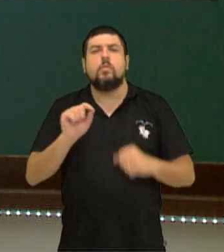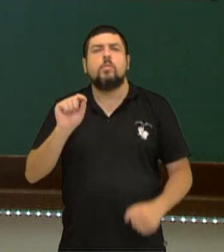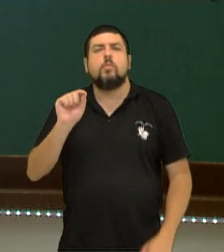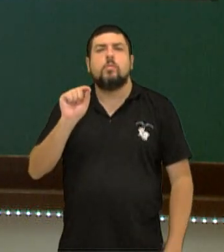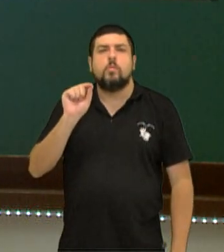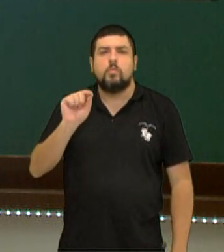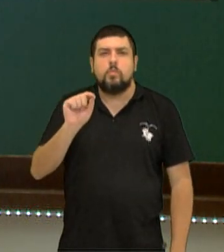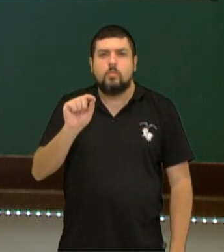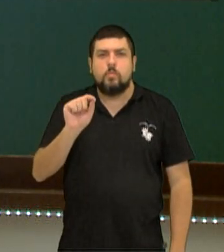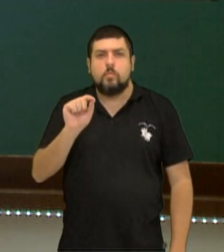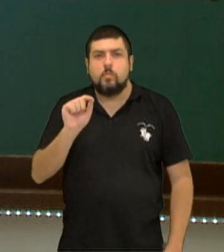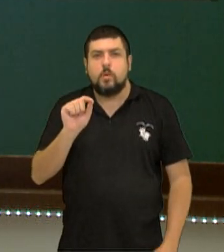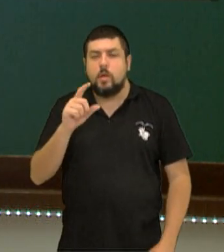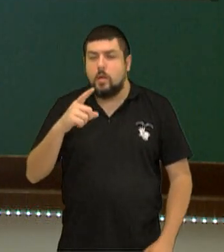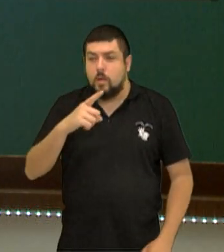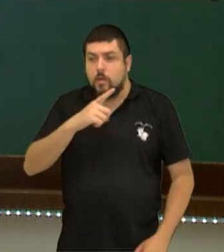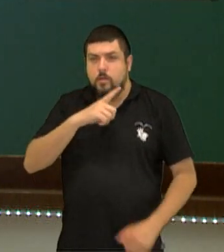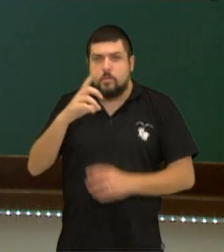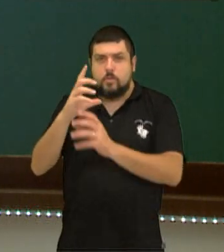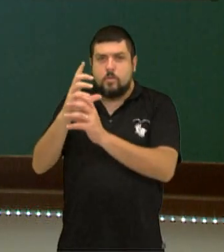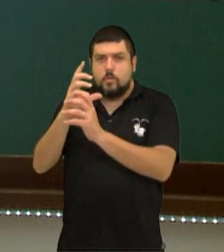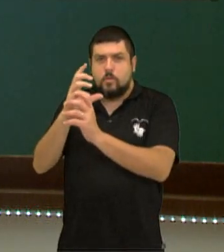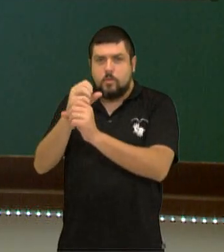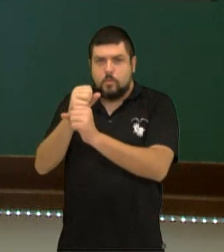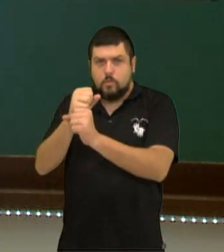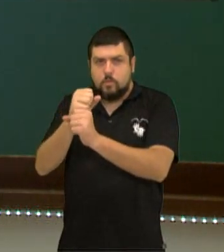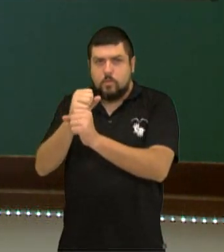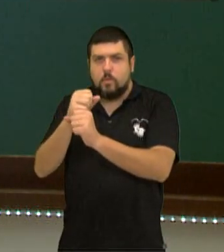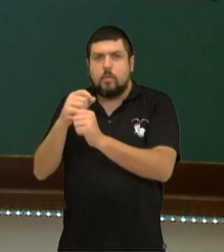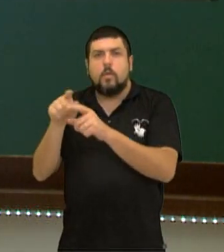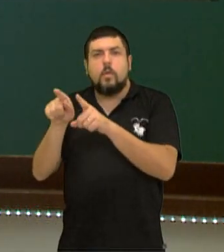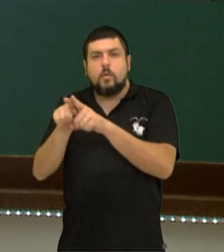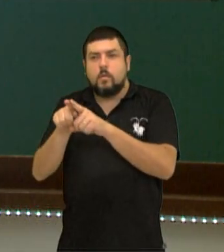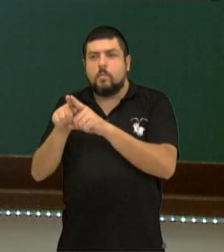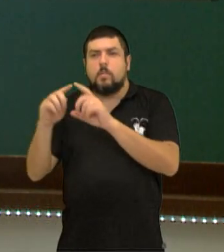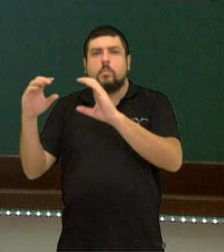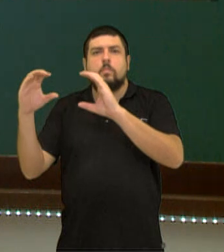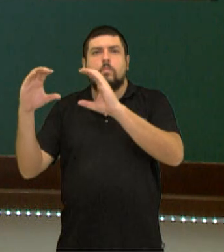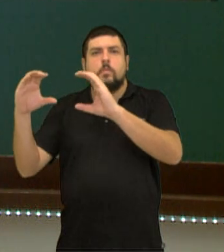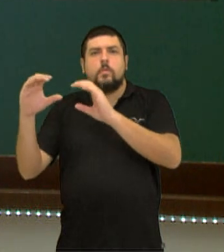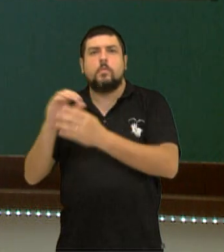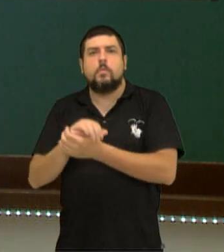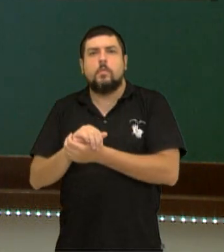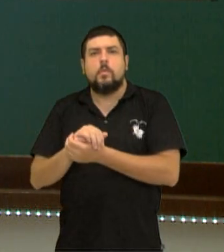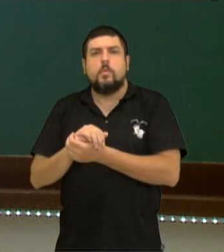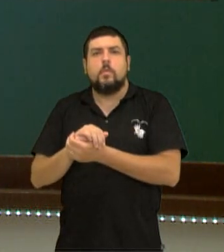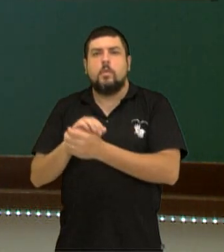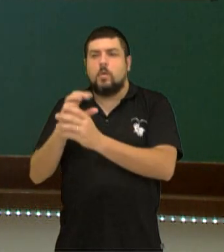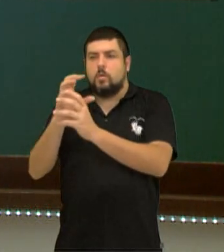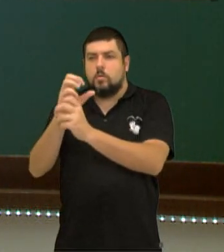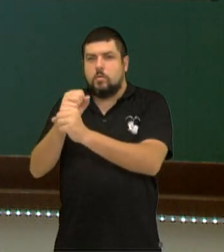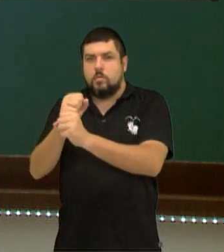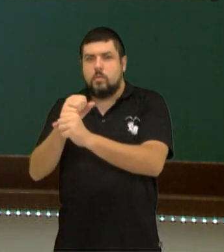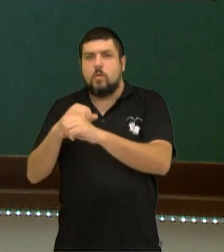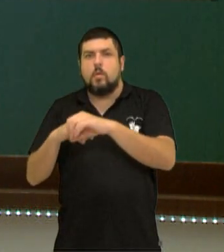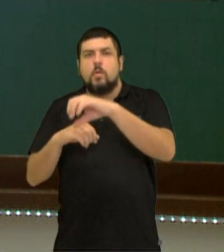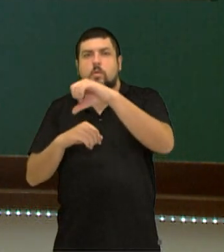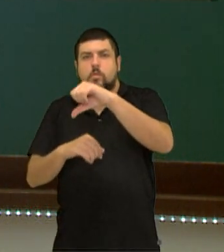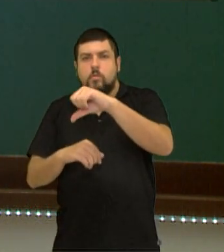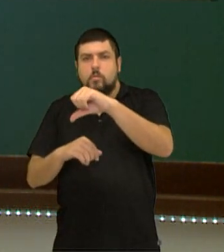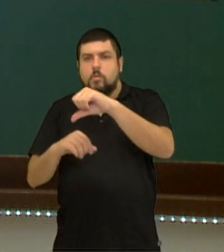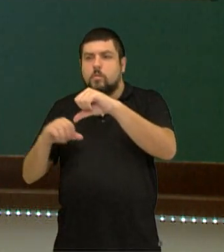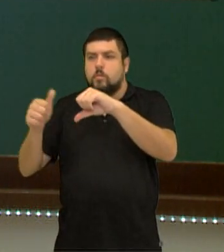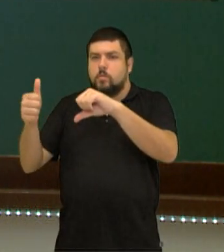quer multiplicar por uma operação que está dentro do parênteses. 4 vezes a soma de 9 com